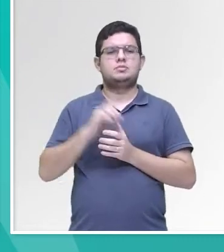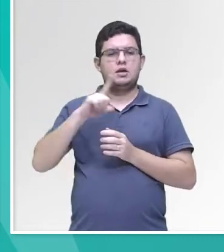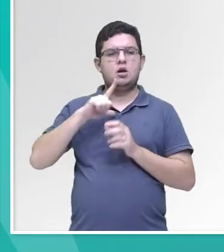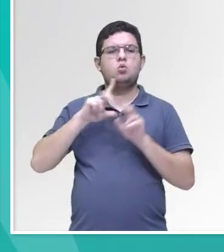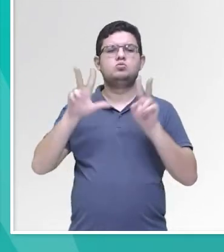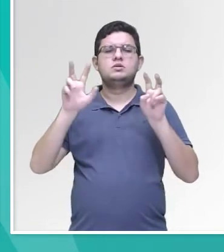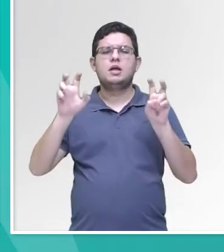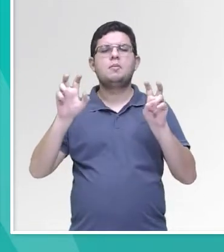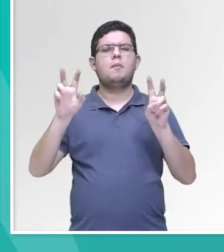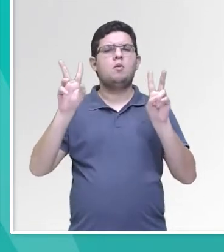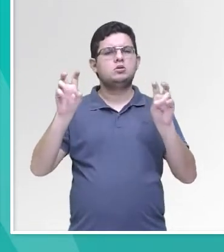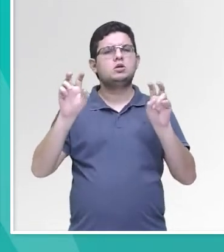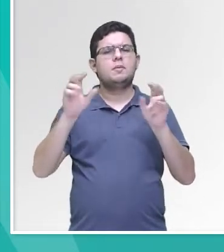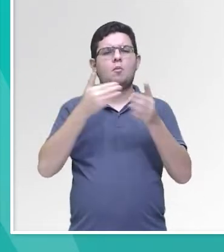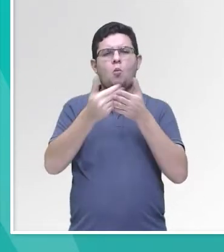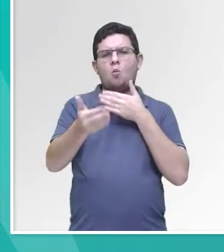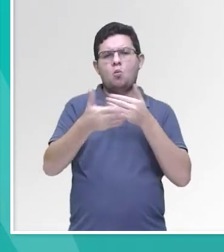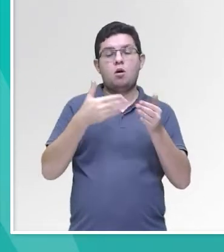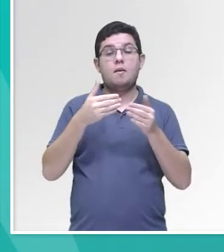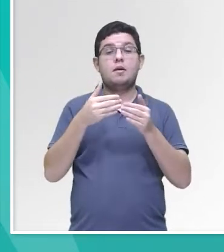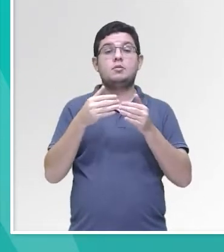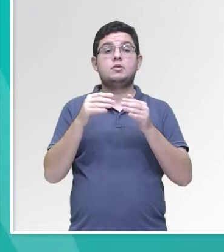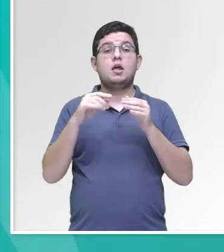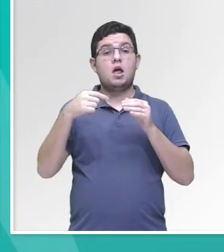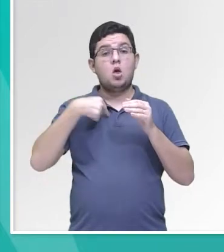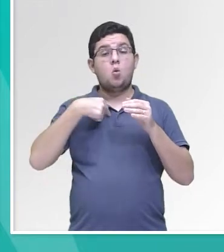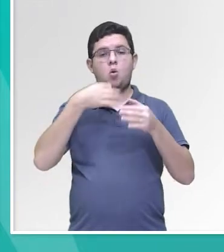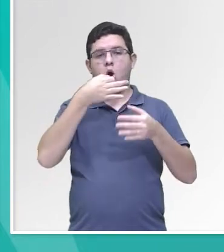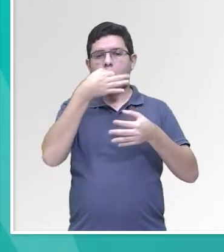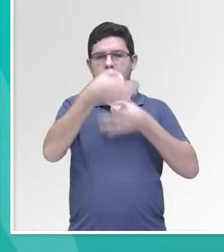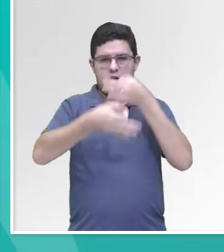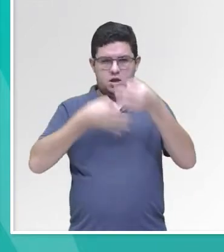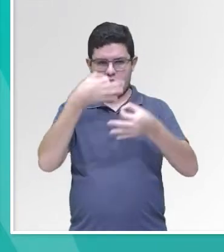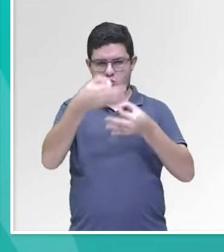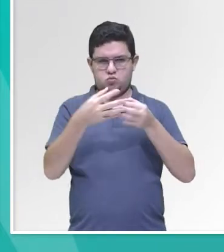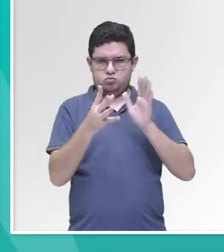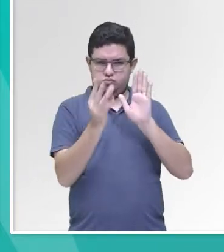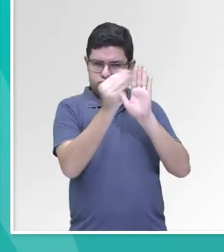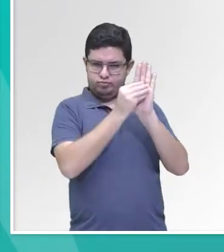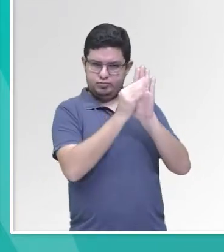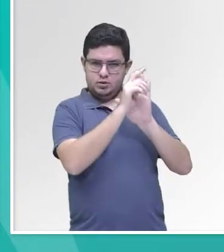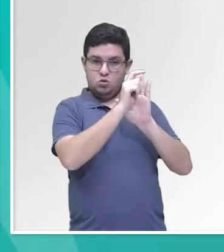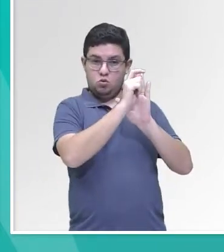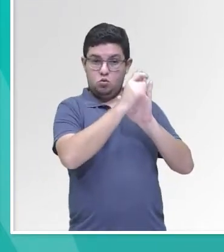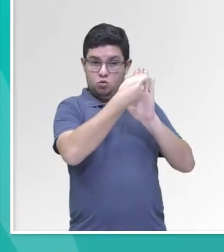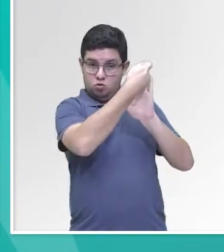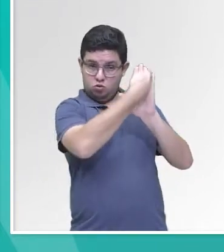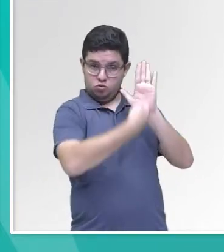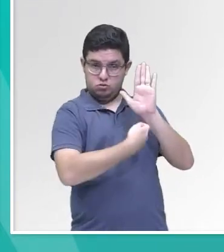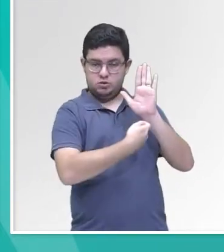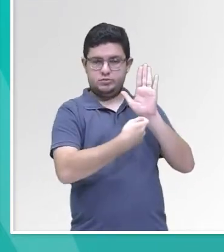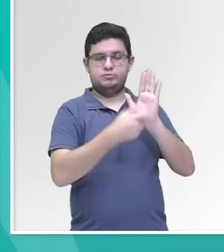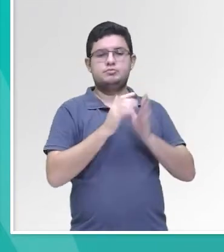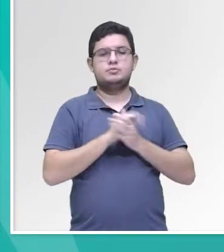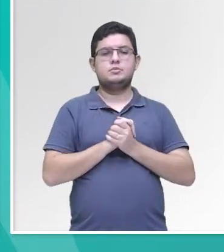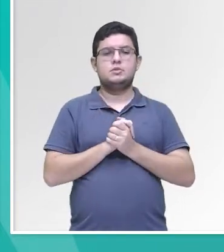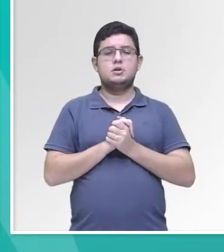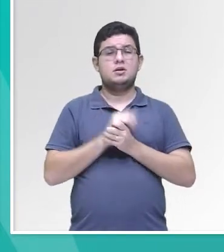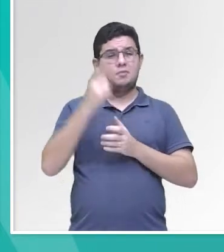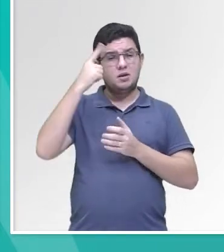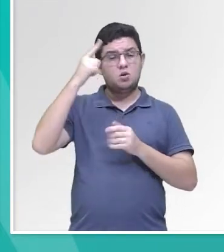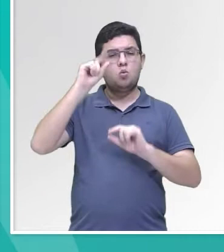seja, e eu vou escrever um texto por meio do qual eu vou expressar a minha opinião. E a opinião não vai poder simplesmente